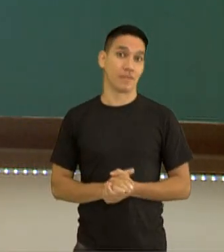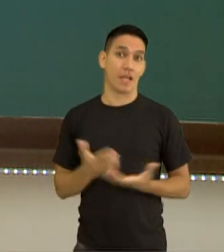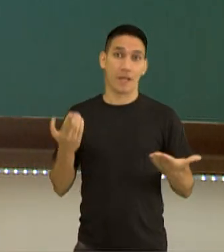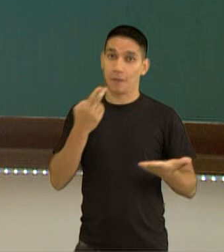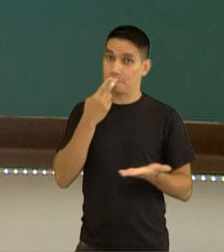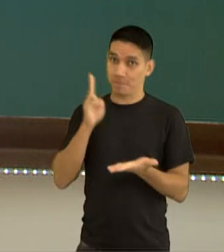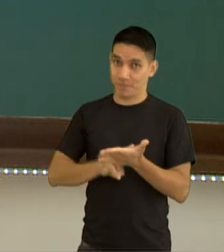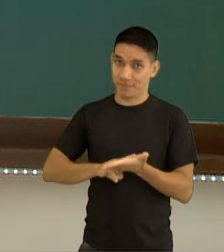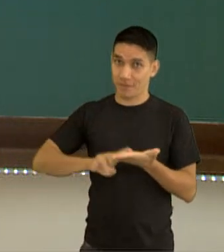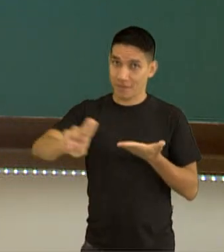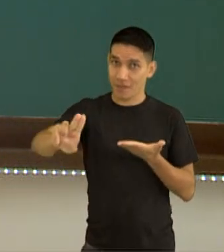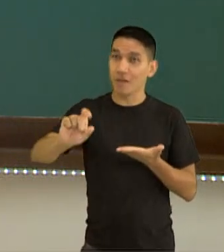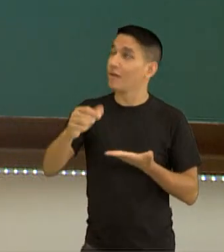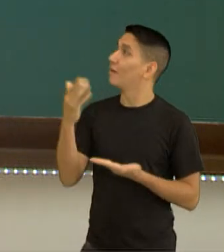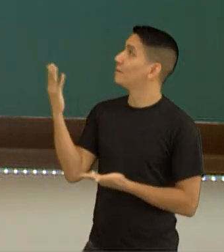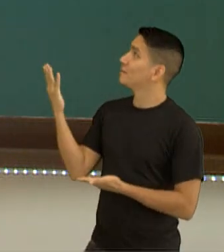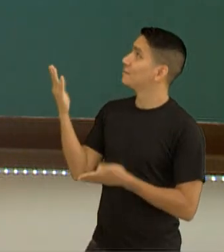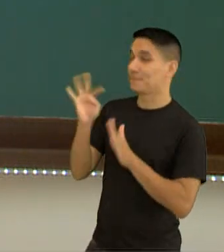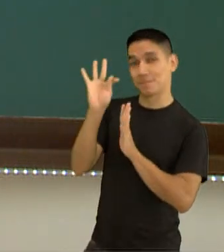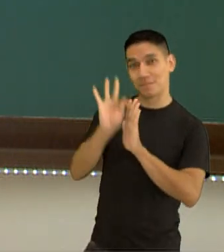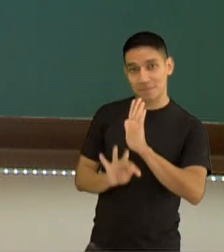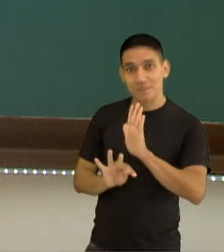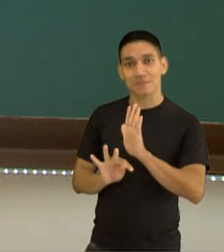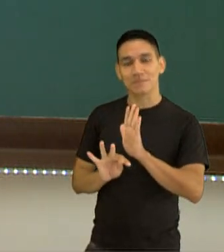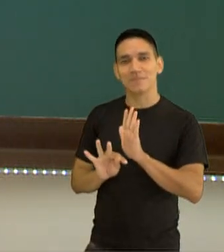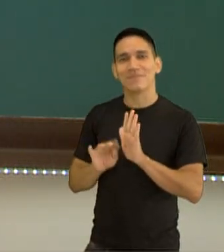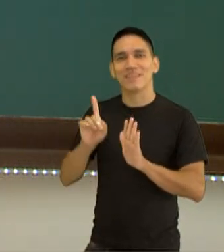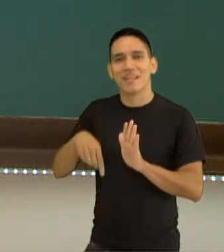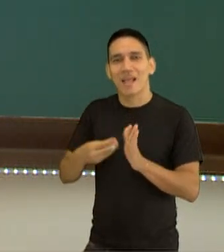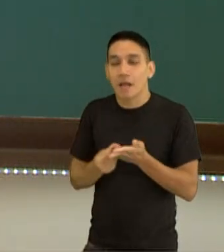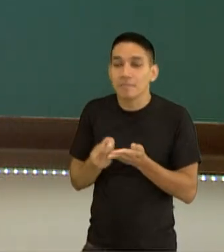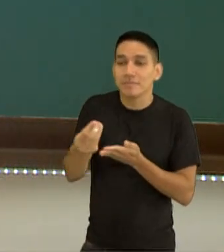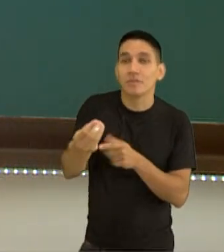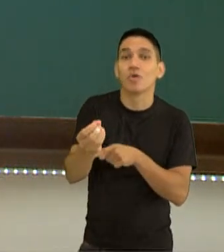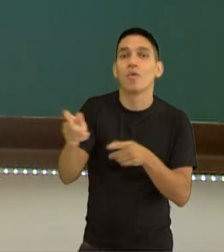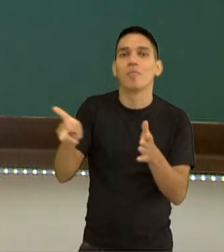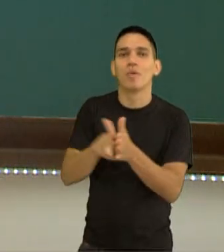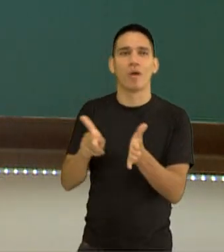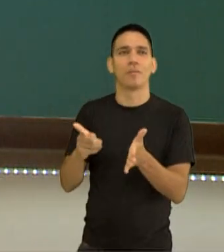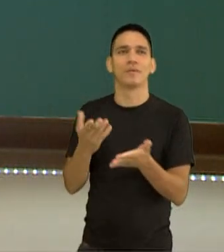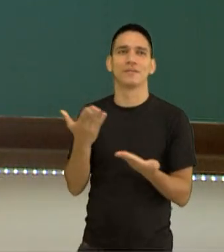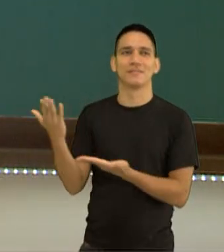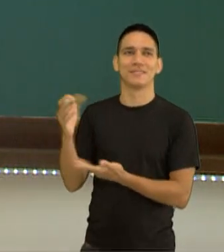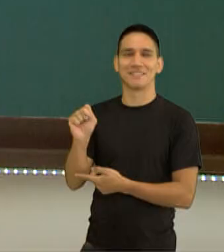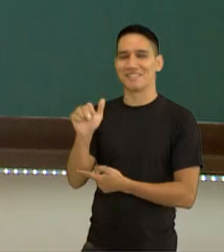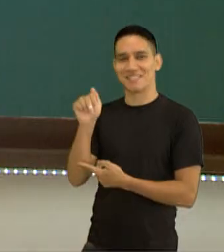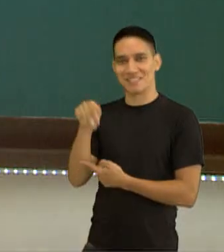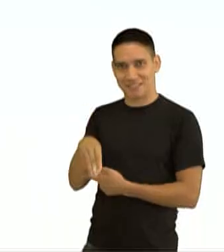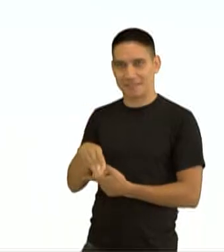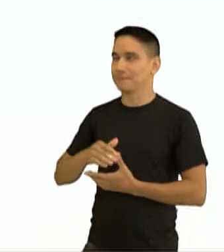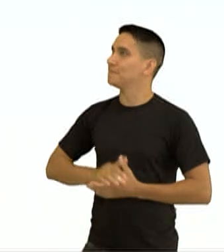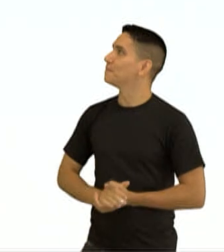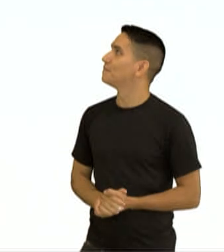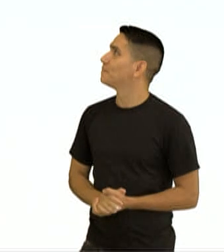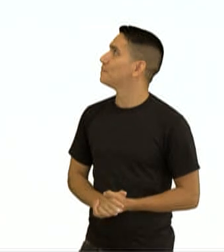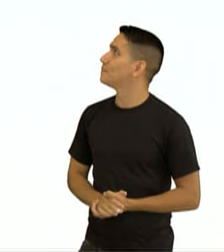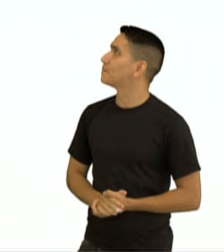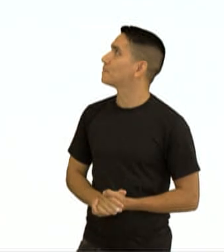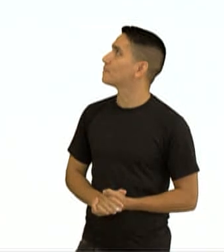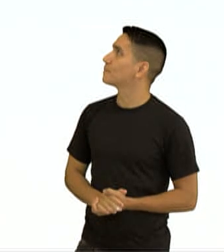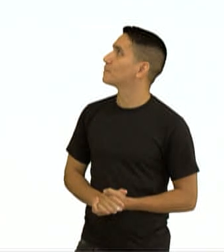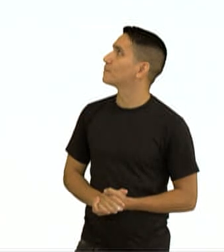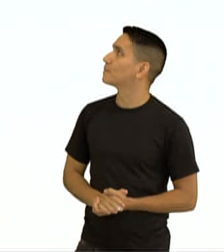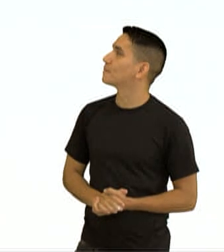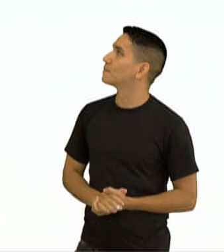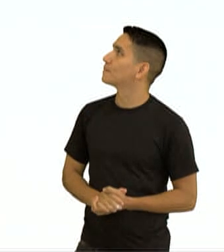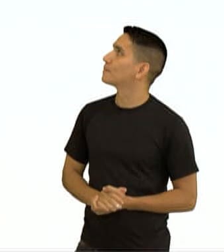cartão postal, ele tem por texto um encaminhamento para o Sam. Hello, Sam. We are sending you a postcard from